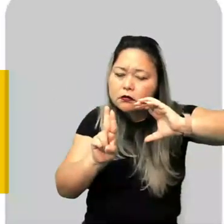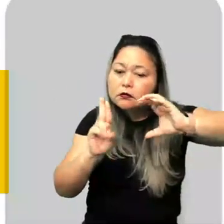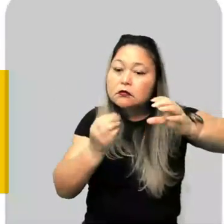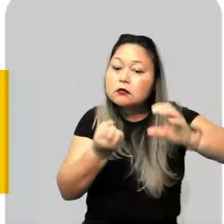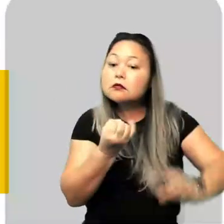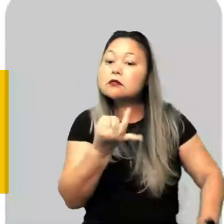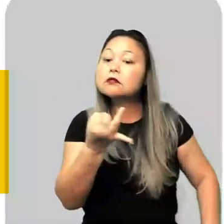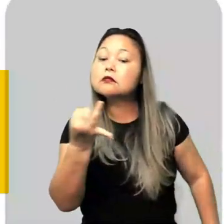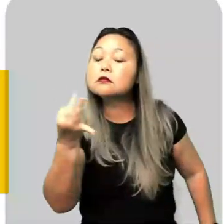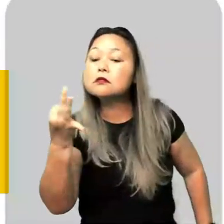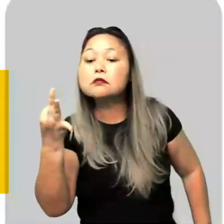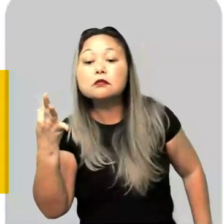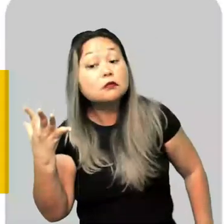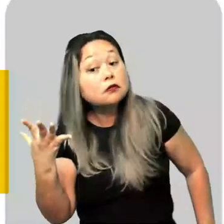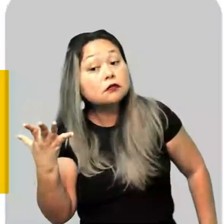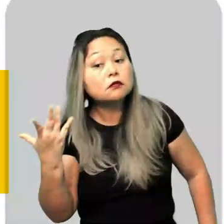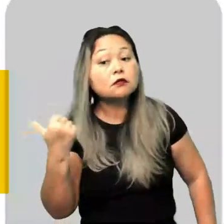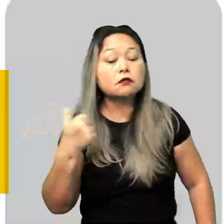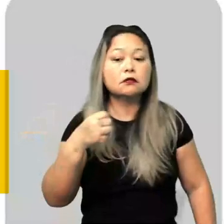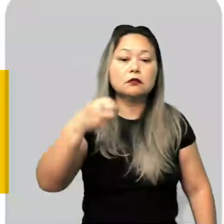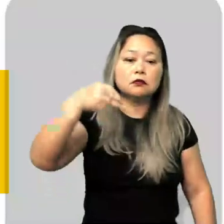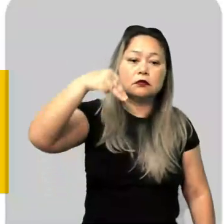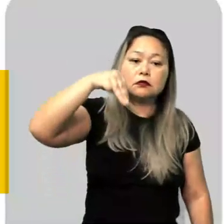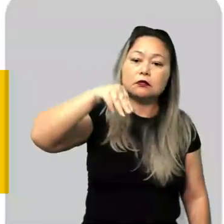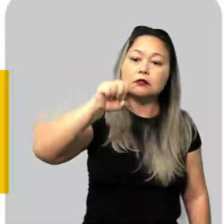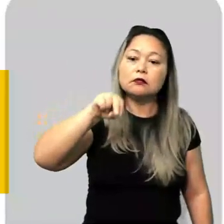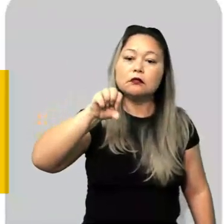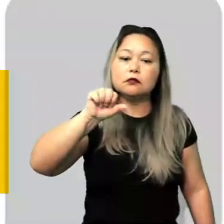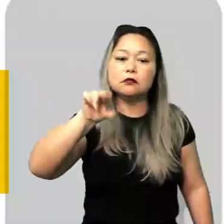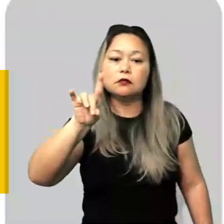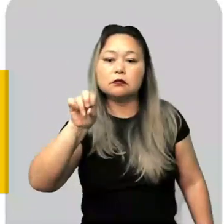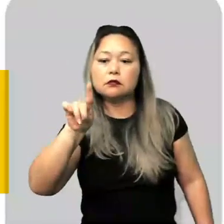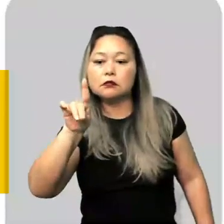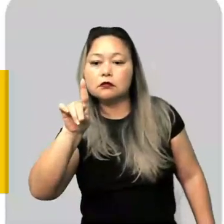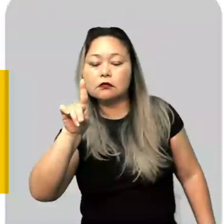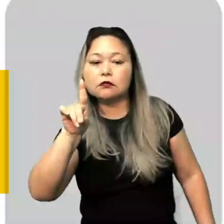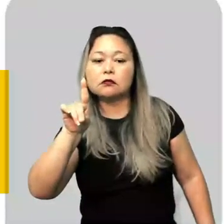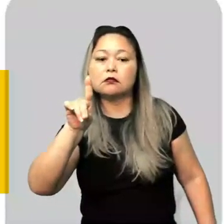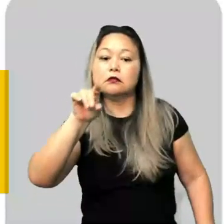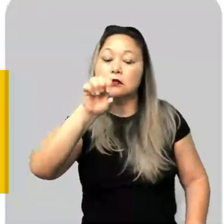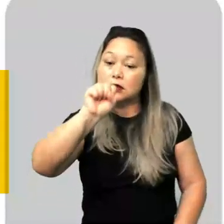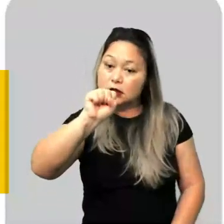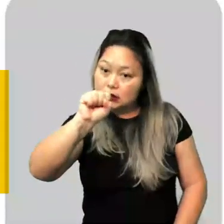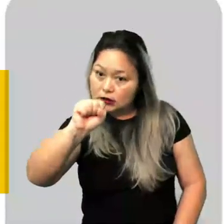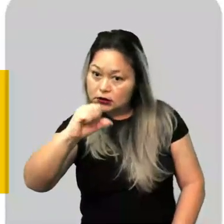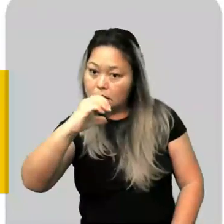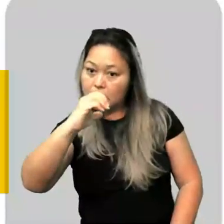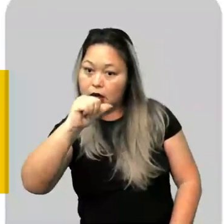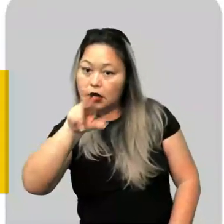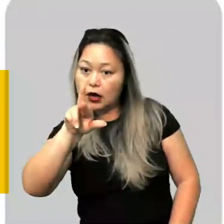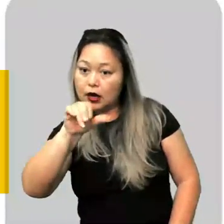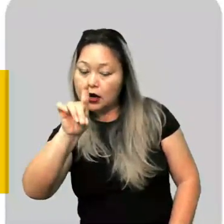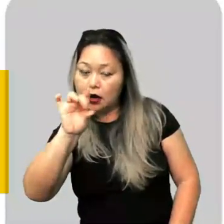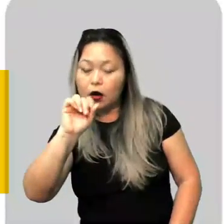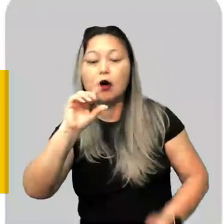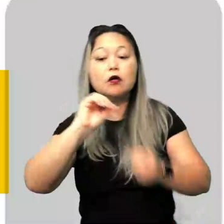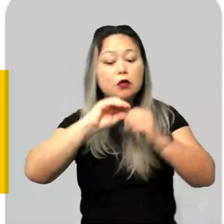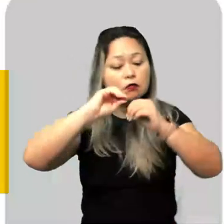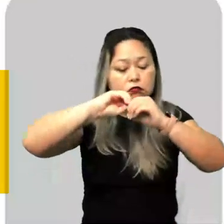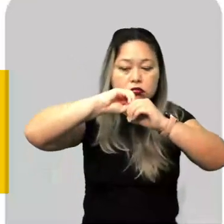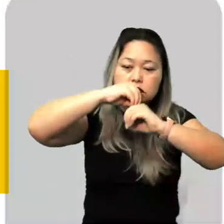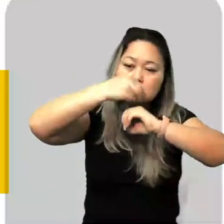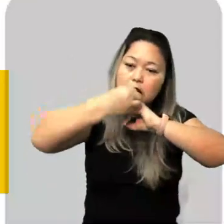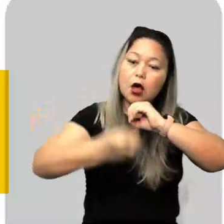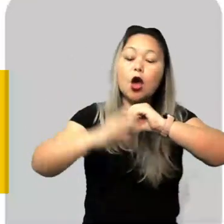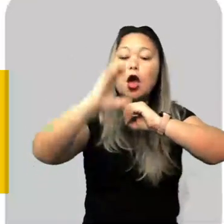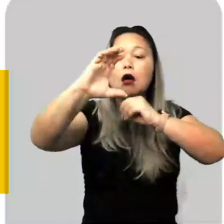à quantidade de monossacarídeos. Esses monossacarídeos são constituídos por átomos de carbono,